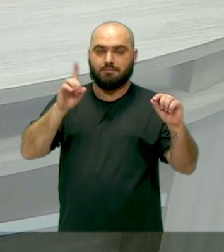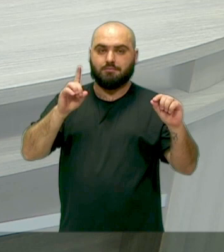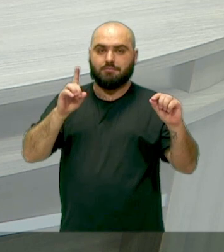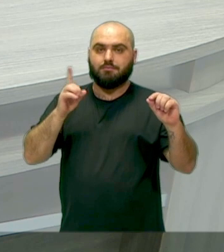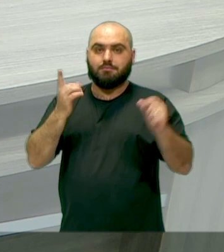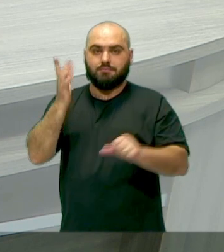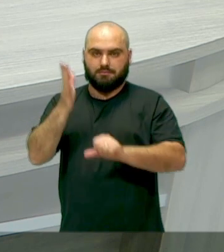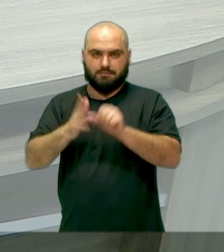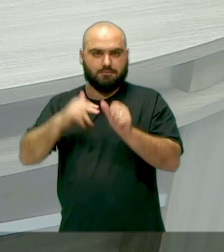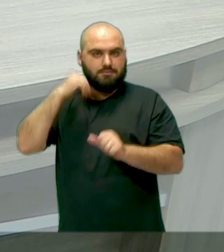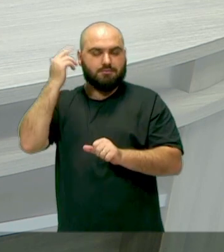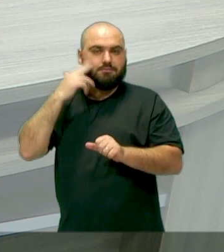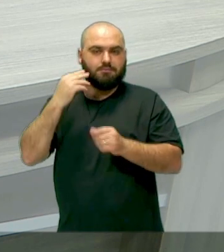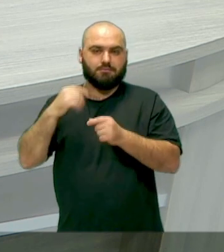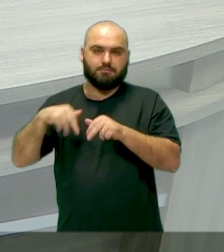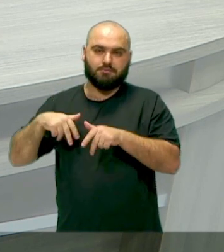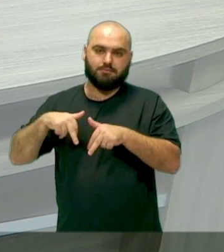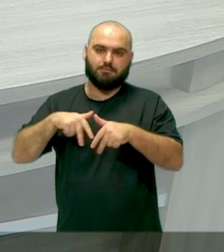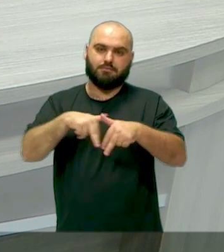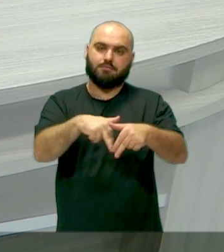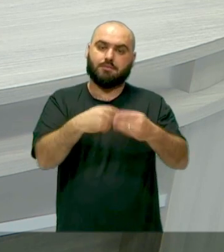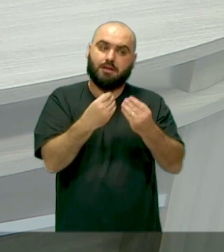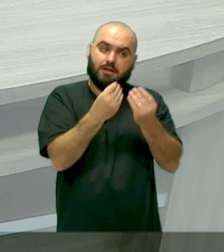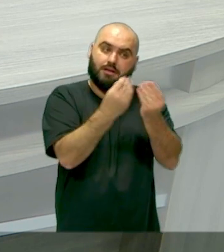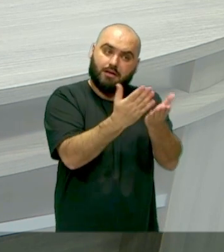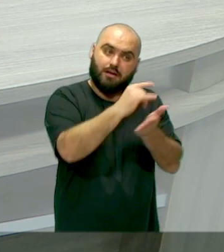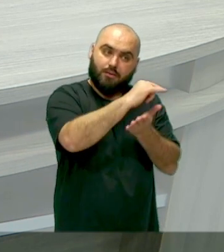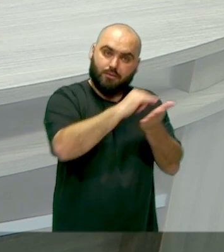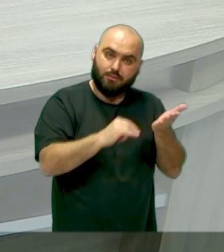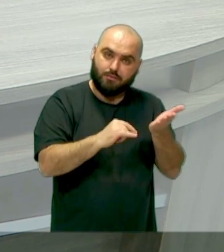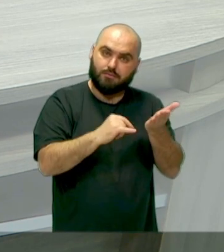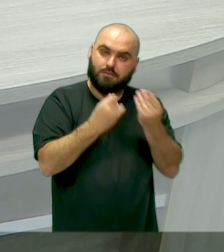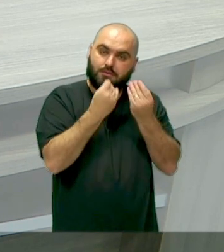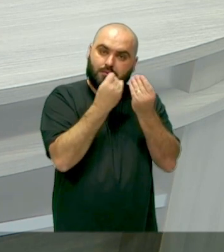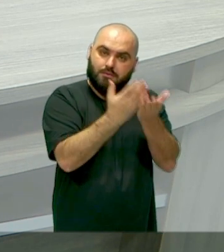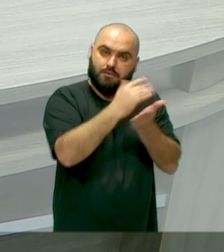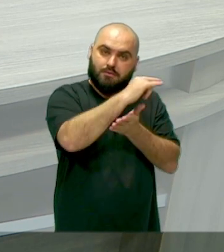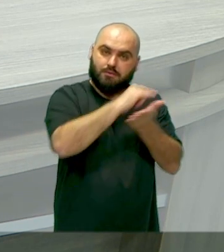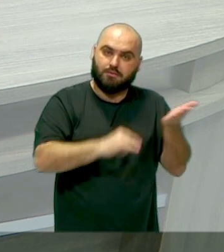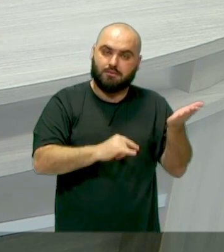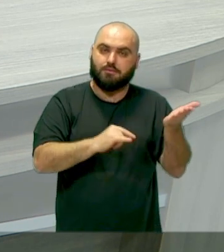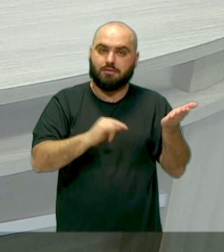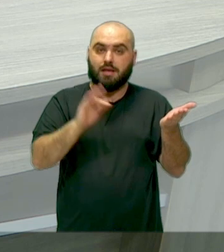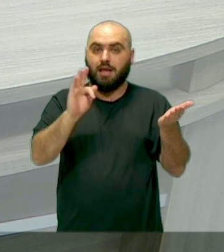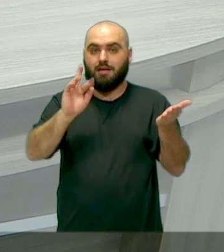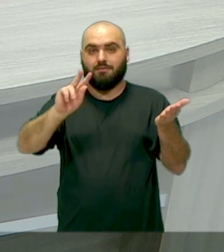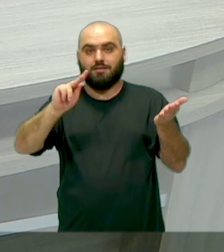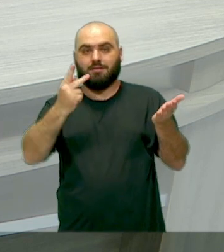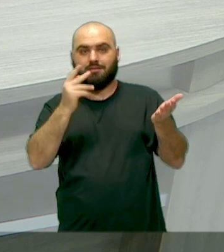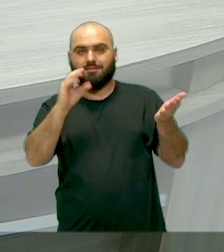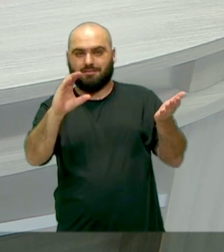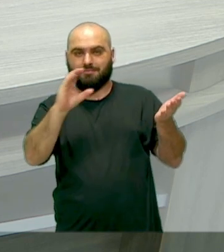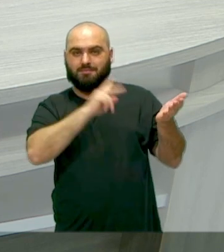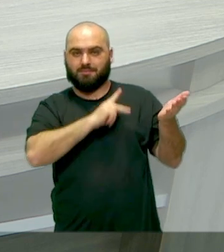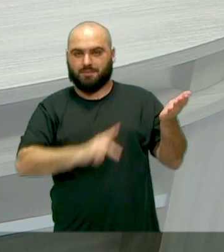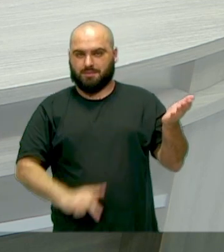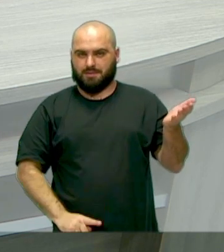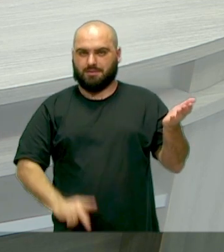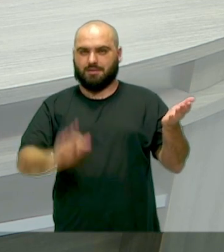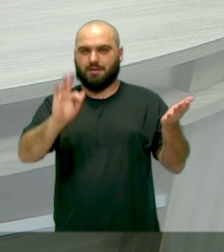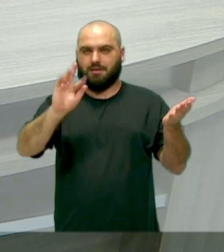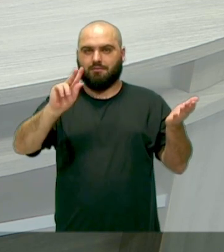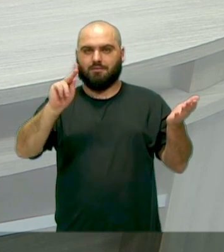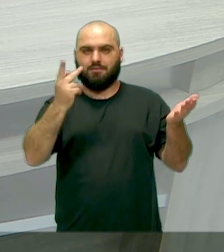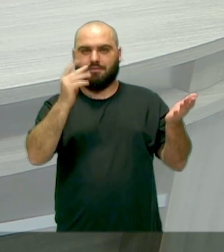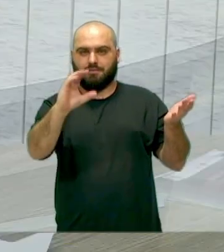né, para entregar um documento ao Fernando Henrique, então presidente do